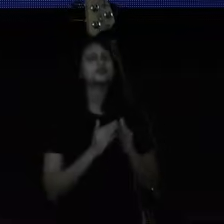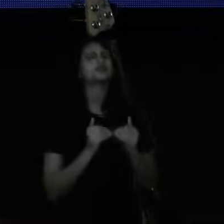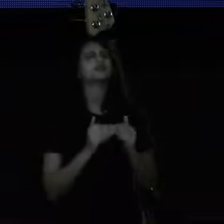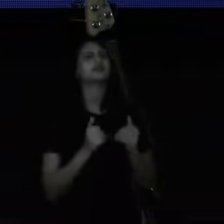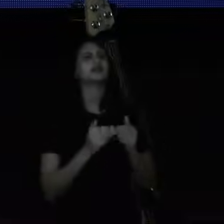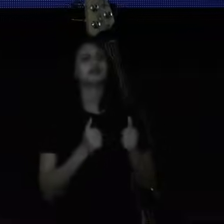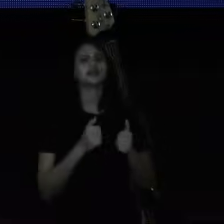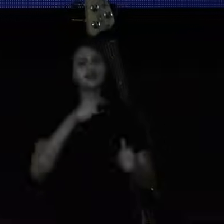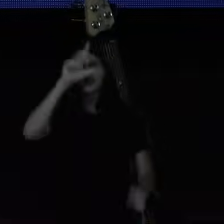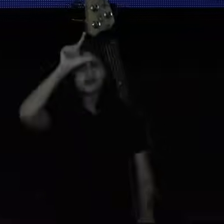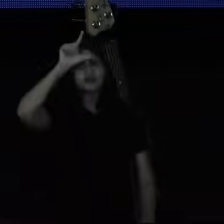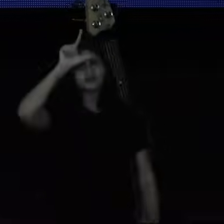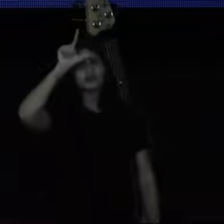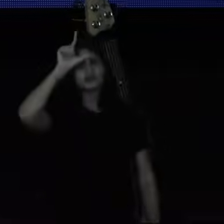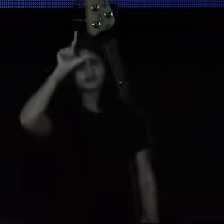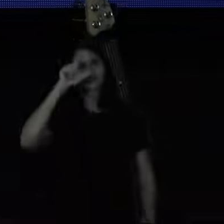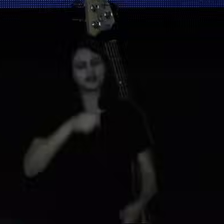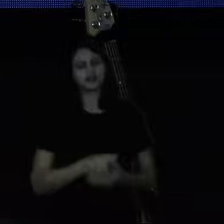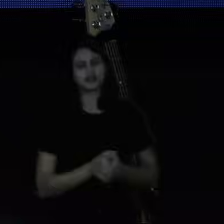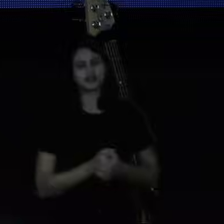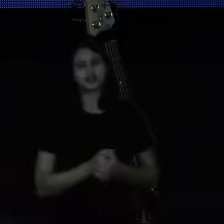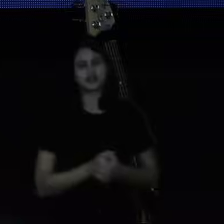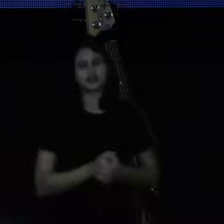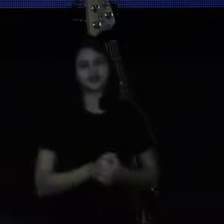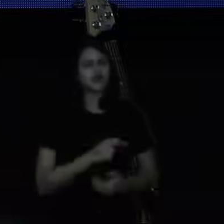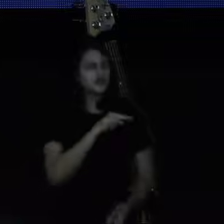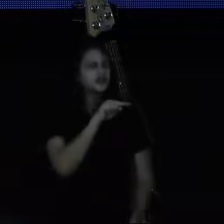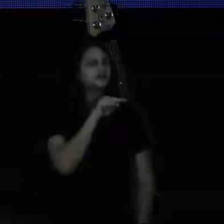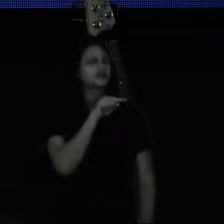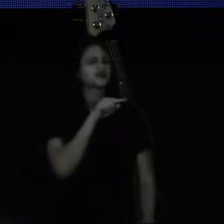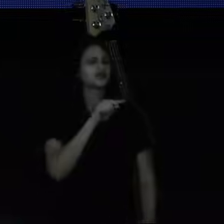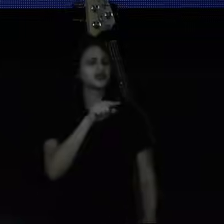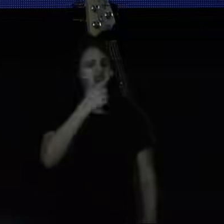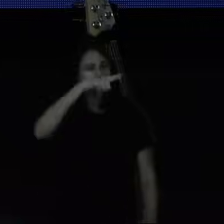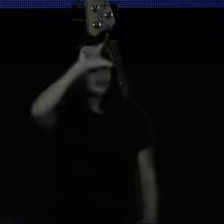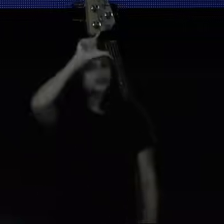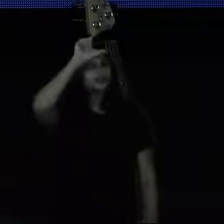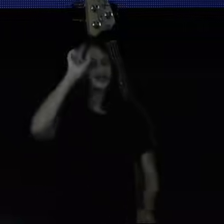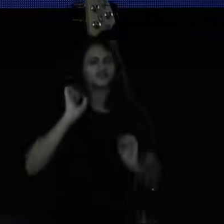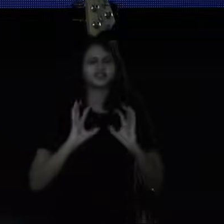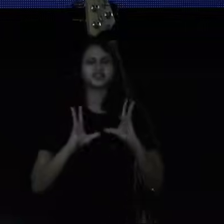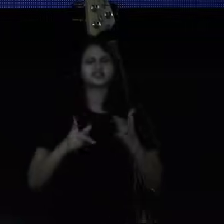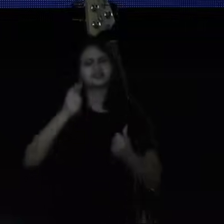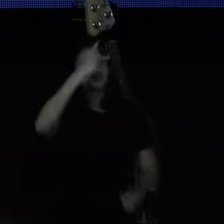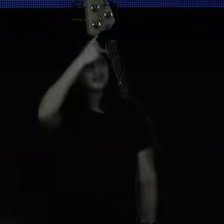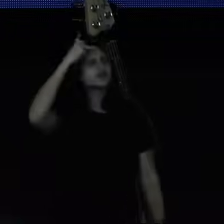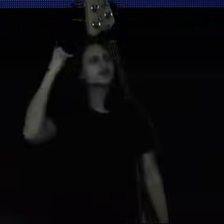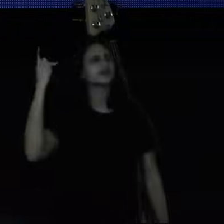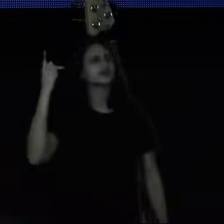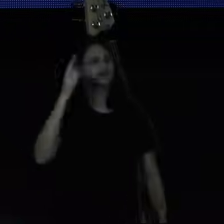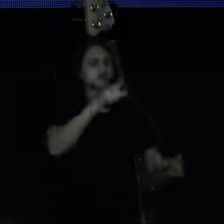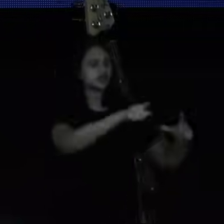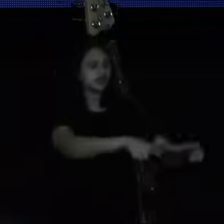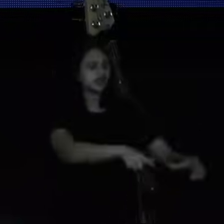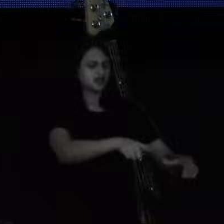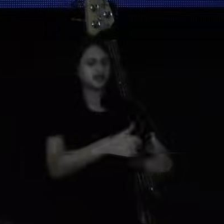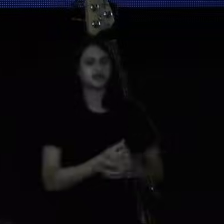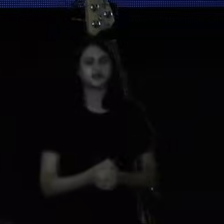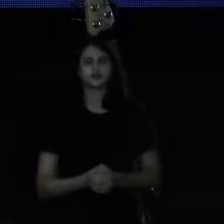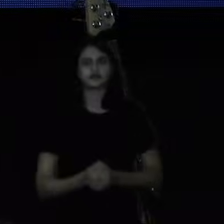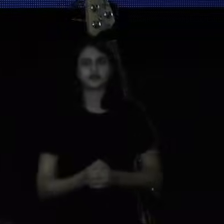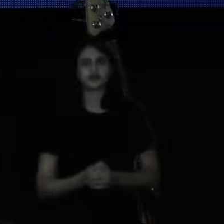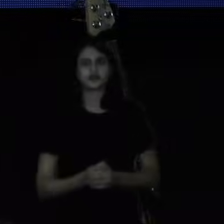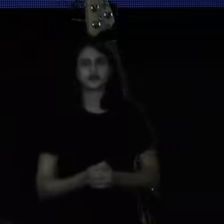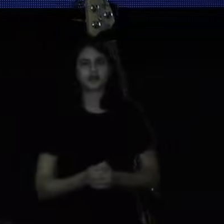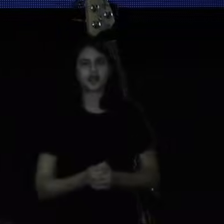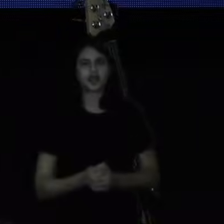conosco os amonitas e você será o chefe de todos os que vivem em Gileade. Olha o que Jefté respondeu: se vocês me